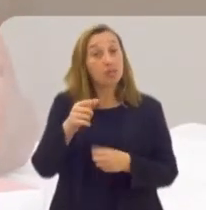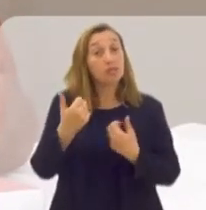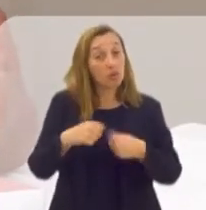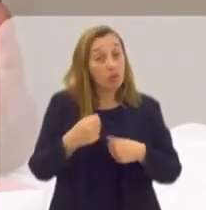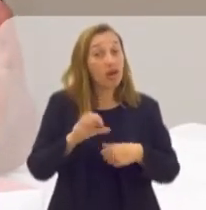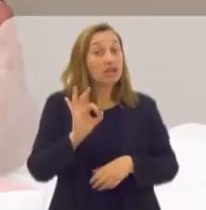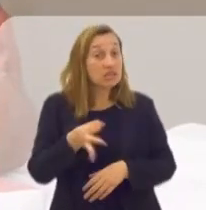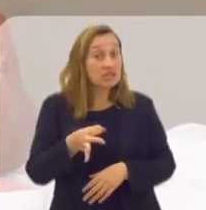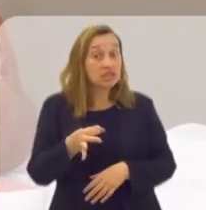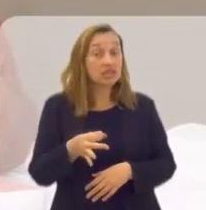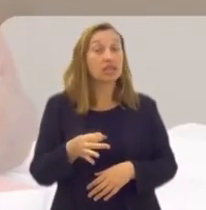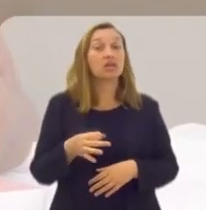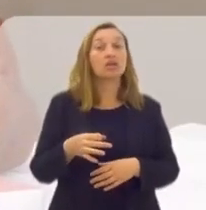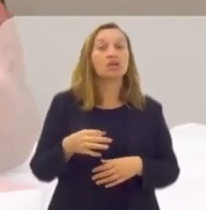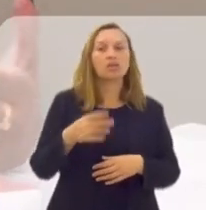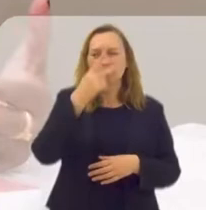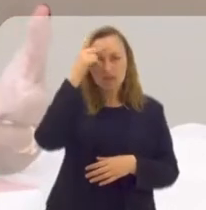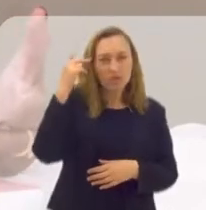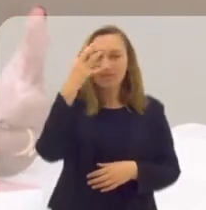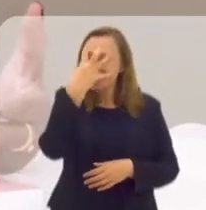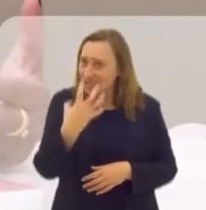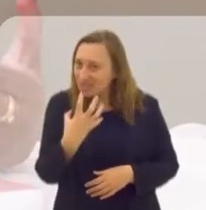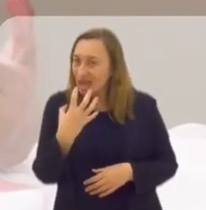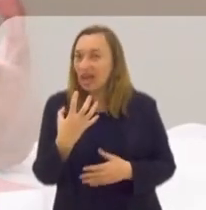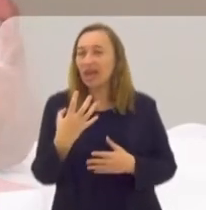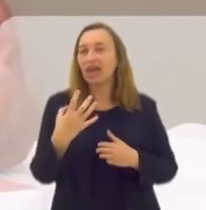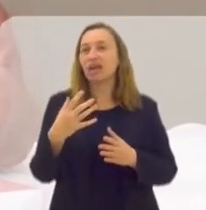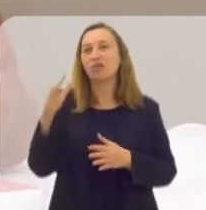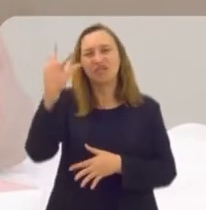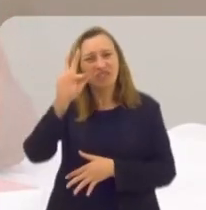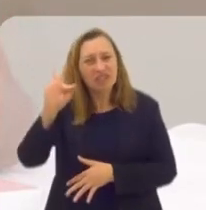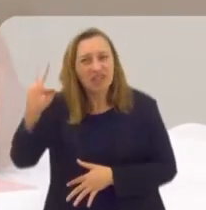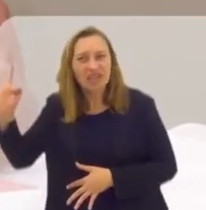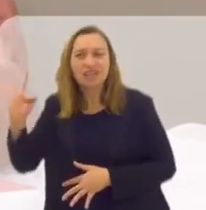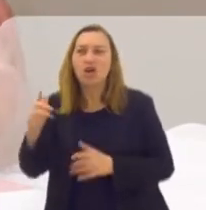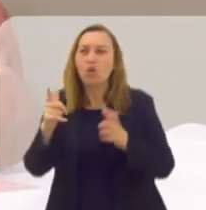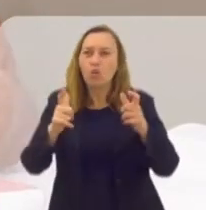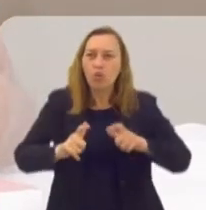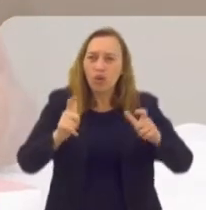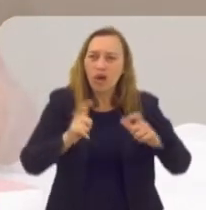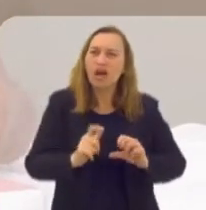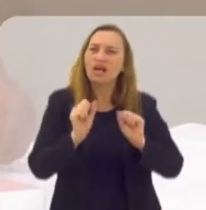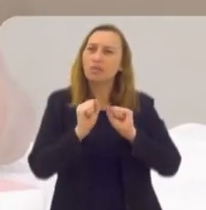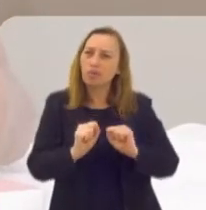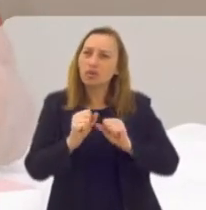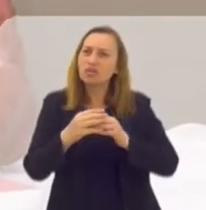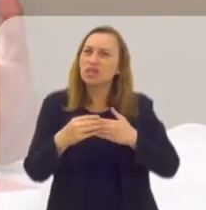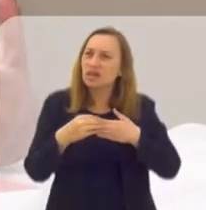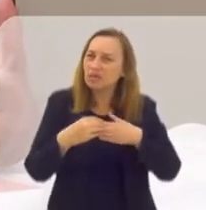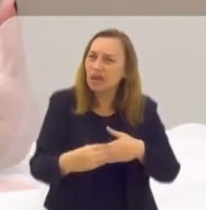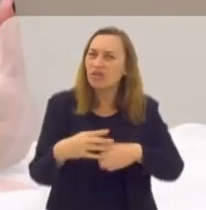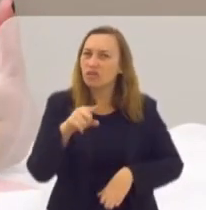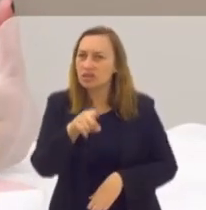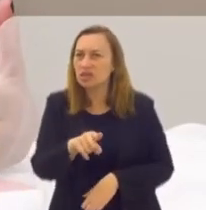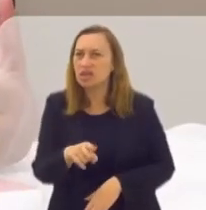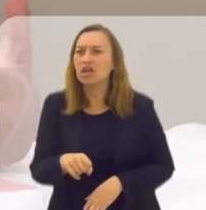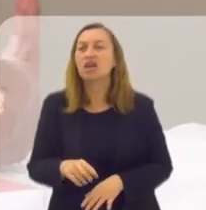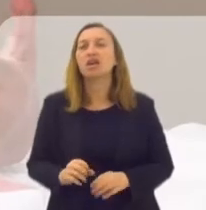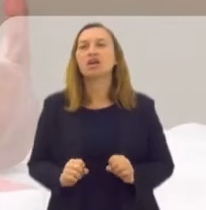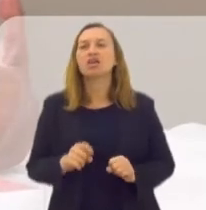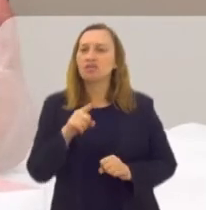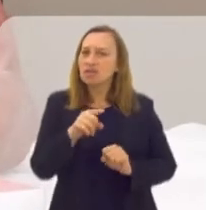você deve procurar, sim, como aqui, uma federação, um local que possa encaminhar